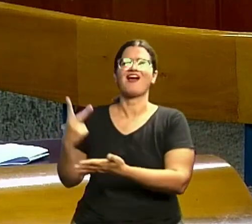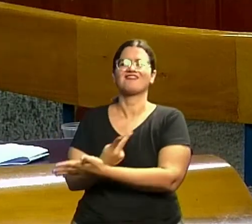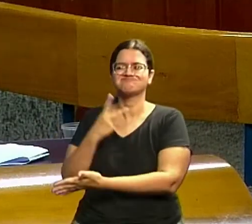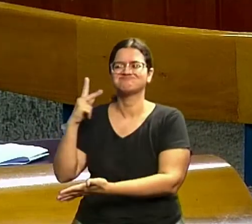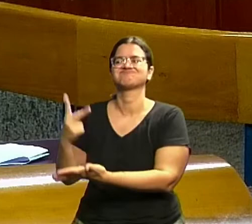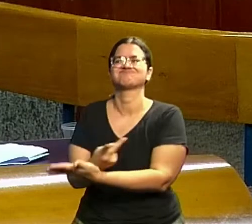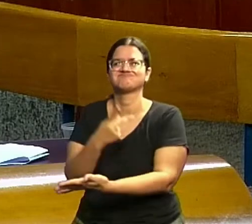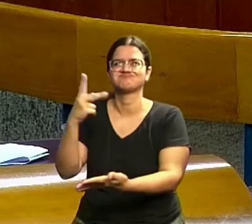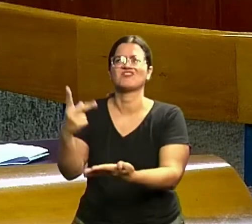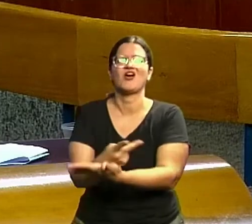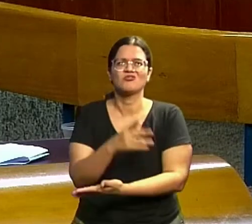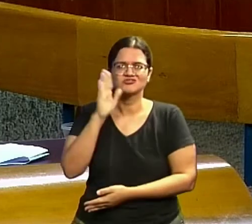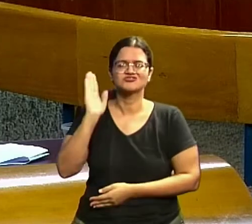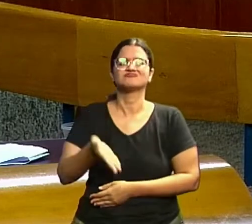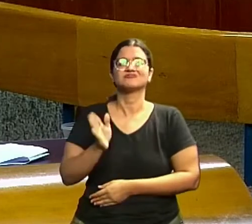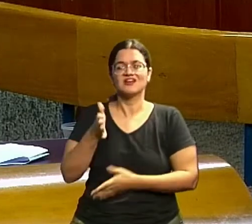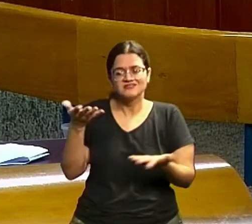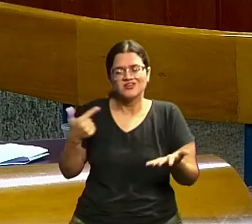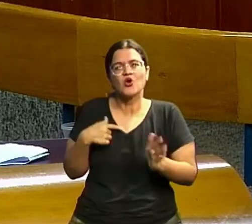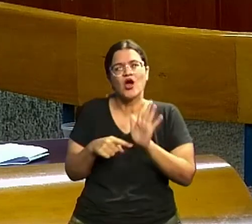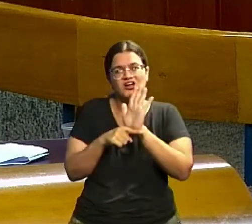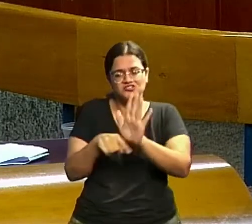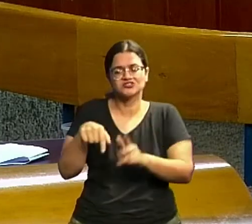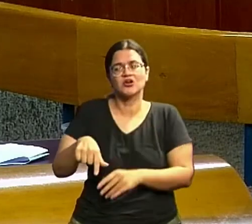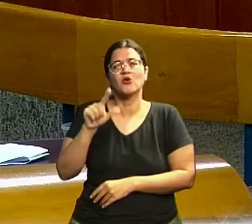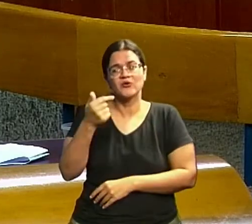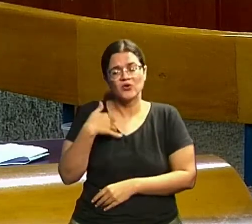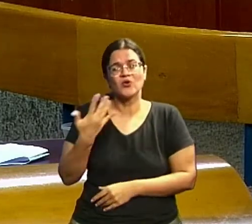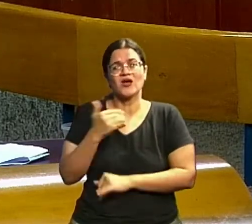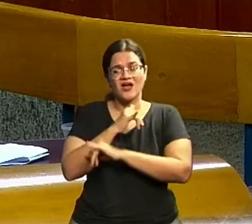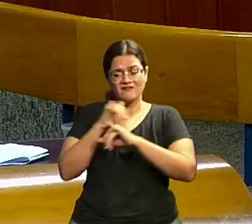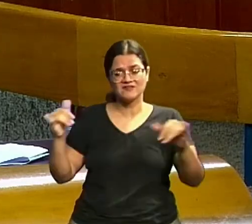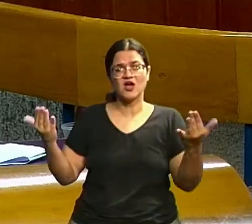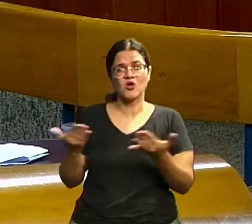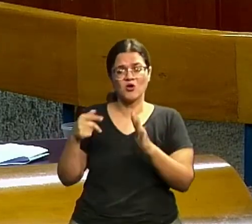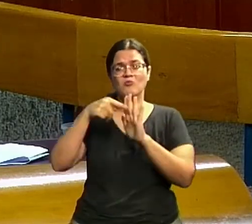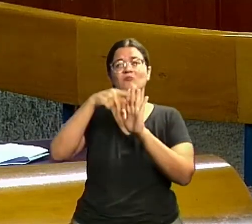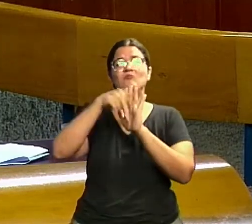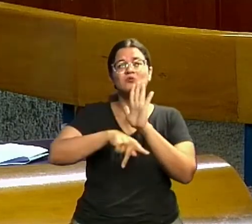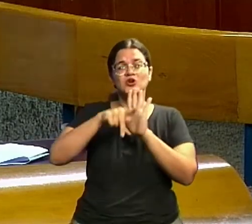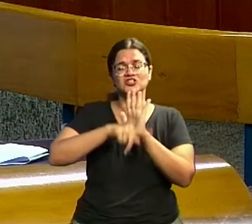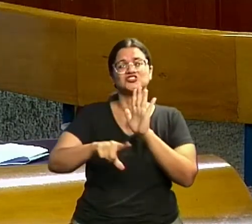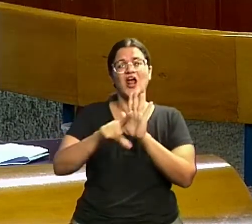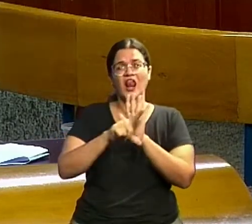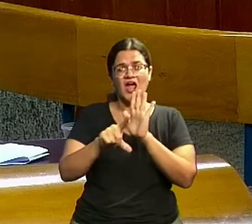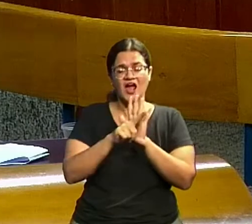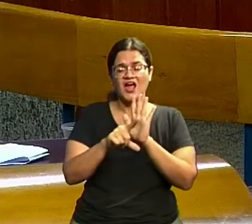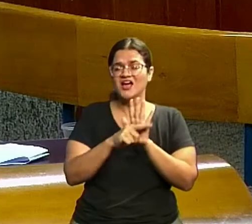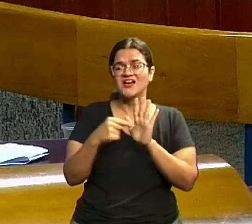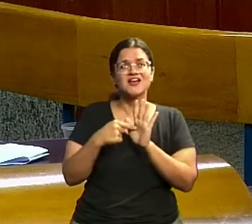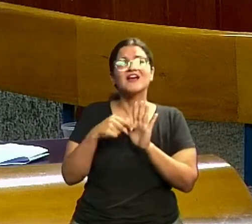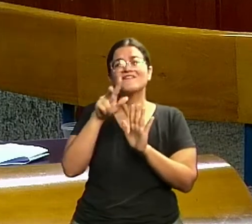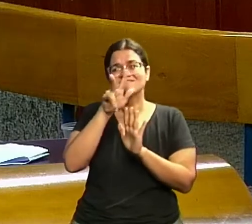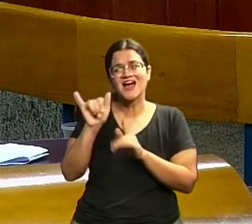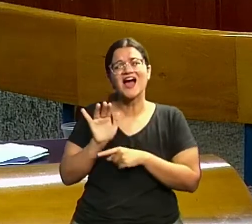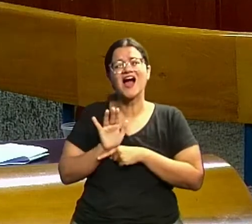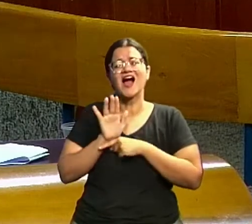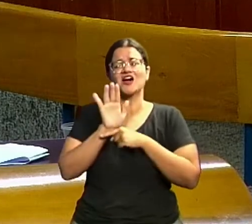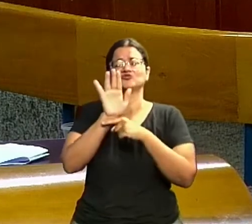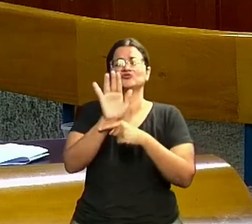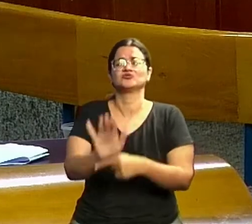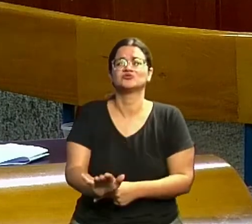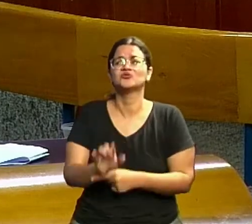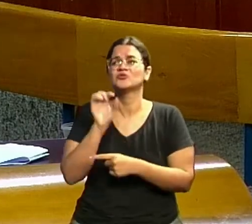poder contribuir com a cidade de Goiânia, eu apresento nessa manhã um projeto de lei que muito vai